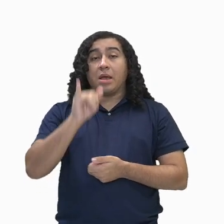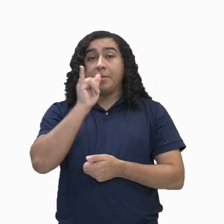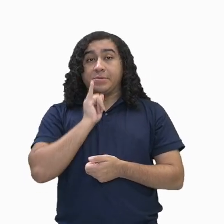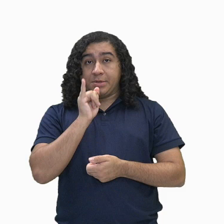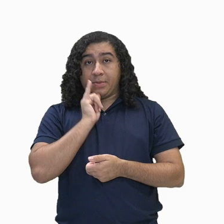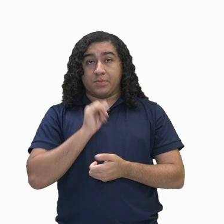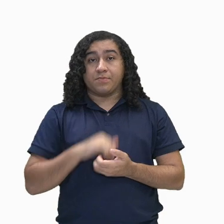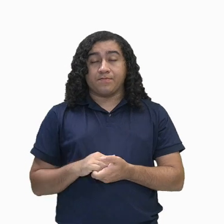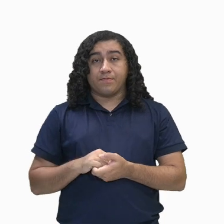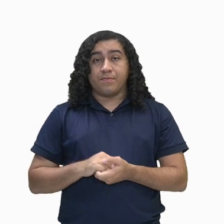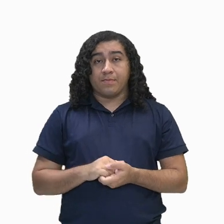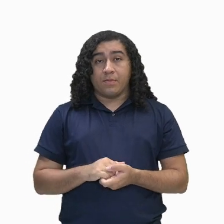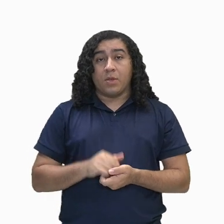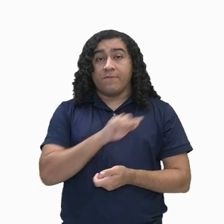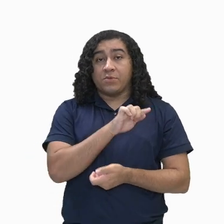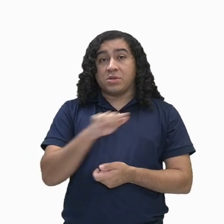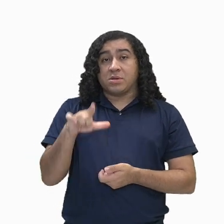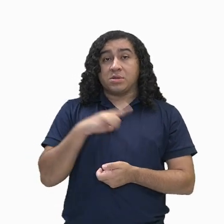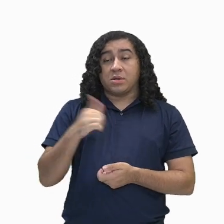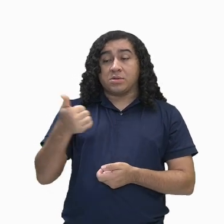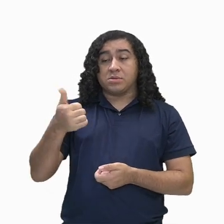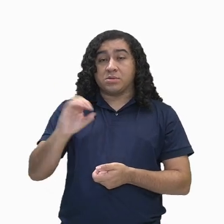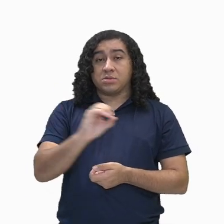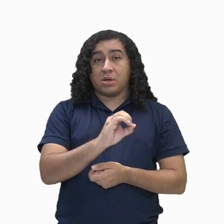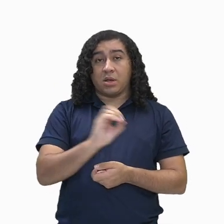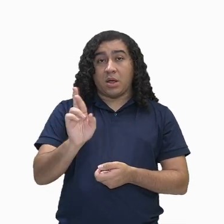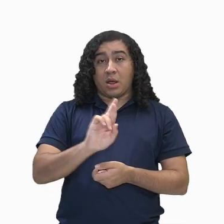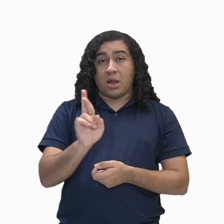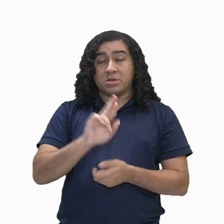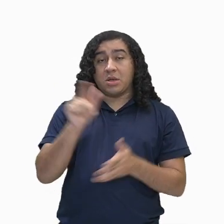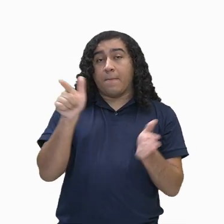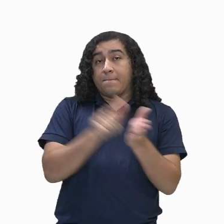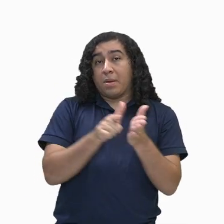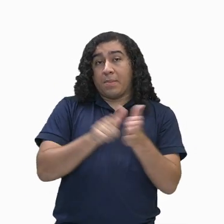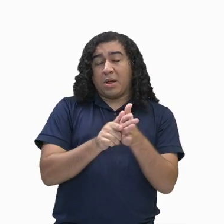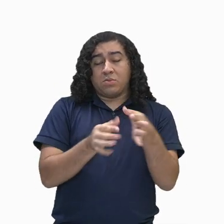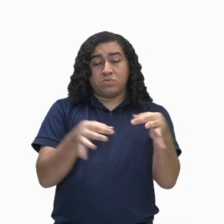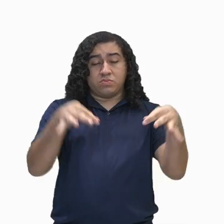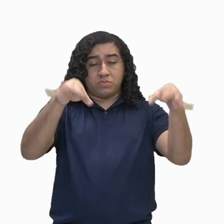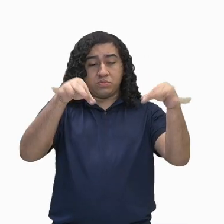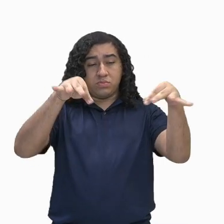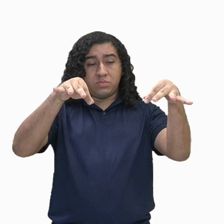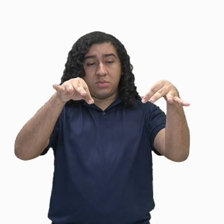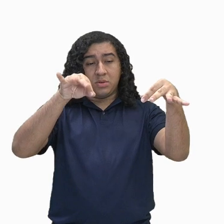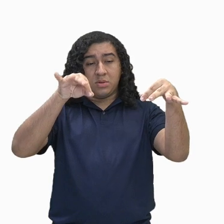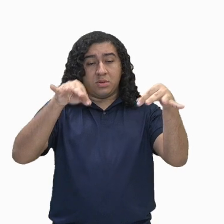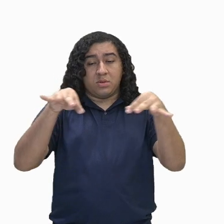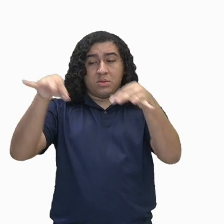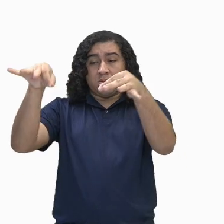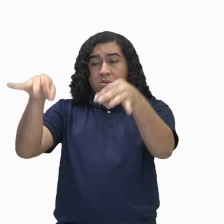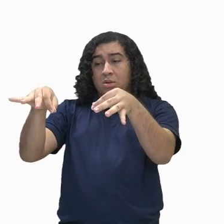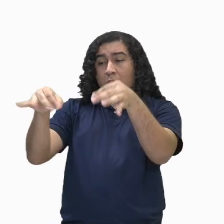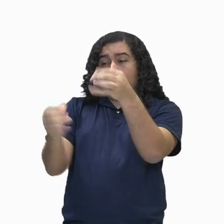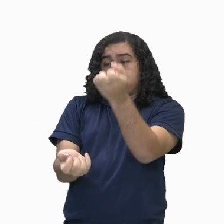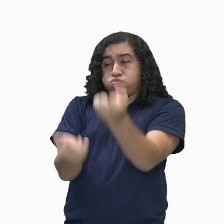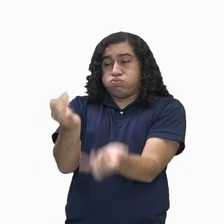você pegasse R$100, R$500, aí tudo em notas bonitas, e queimasse na frente do coleguinha?